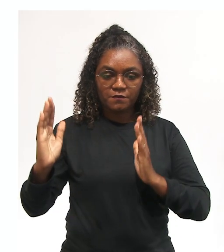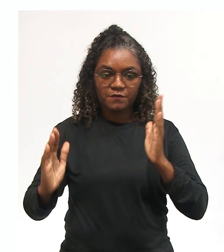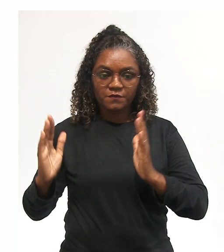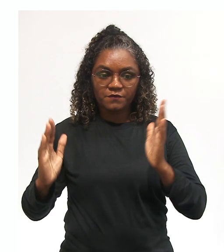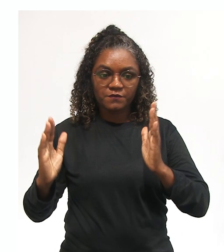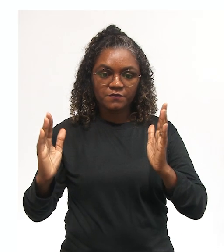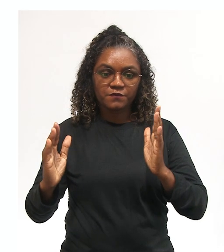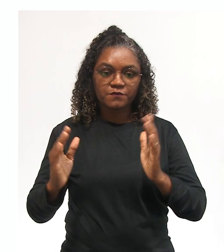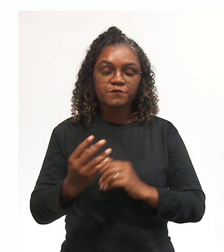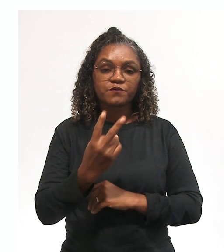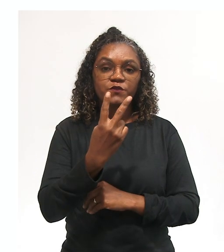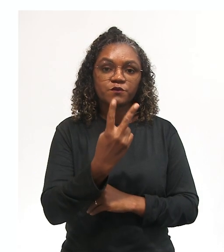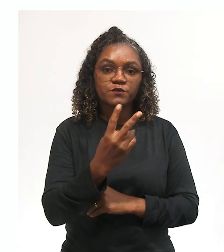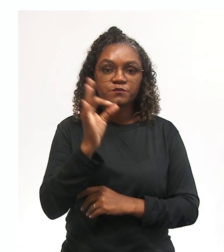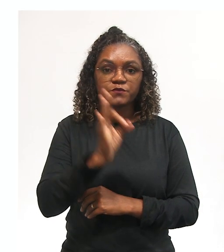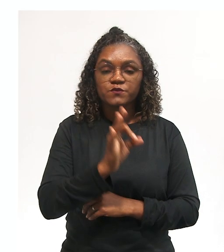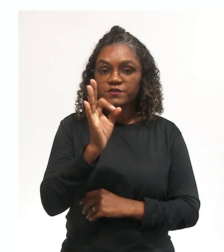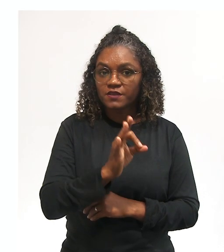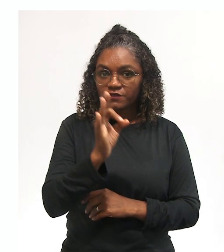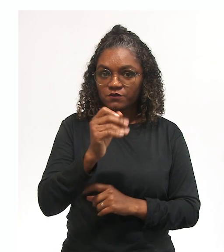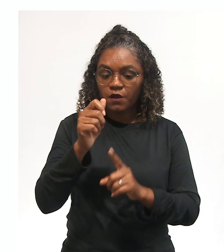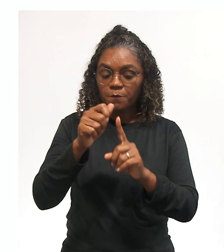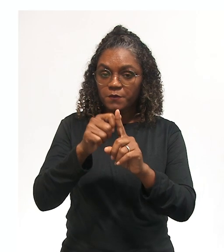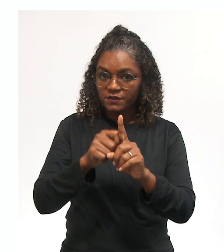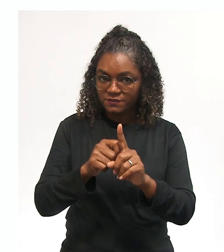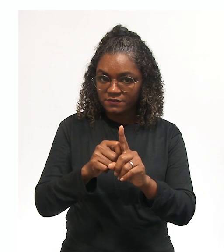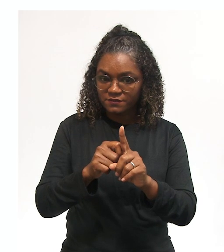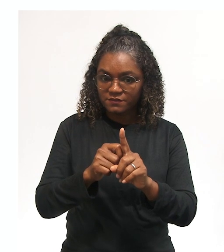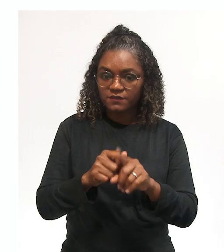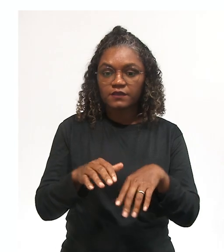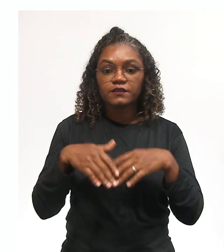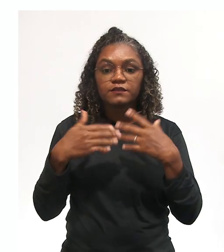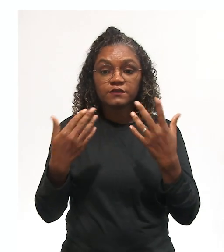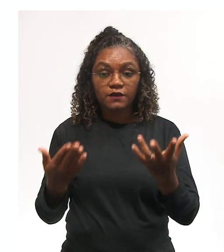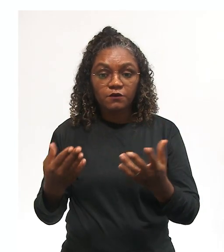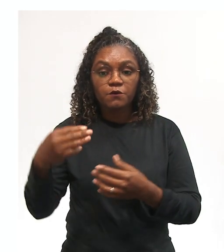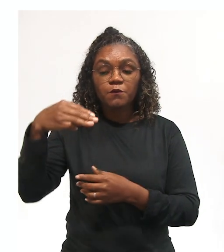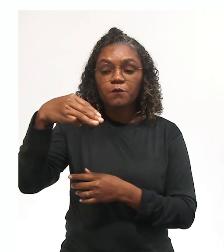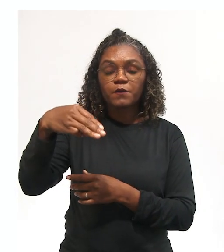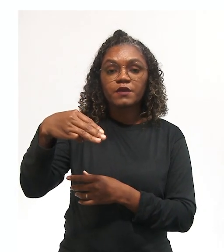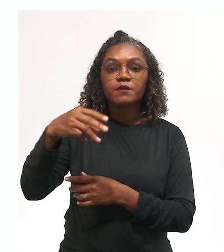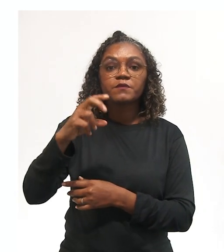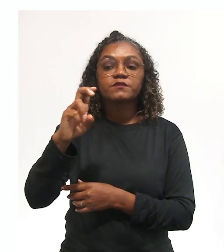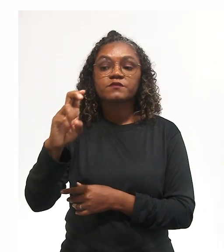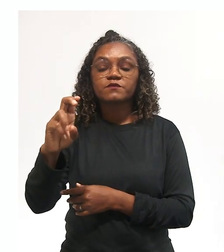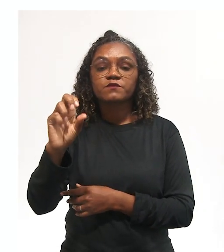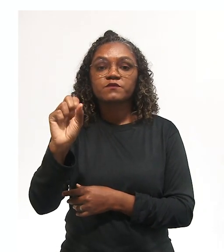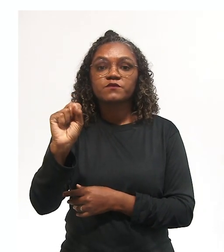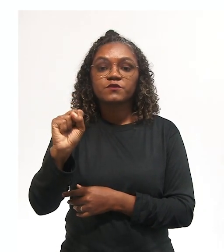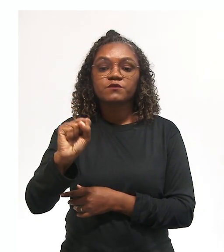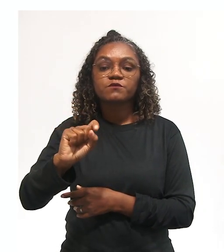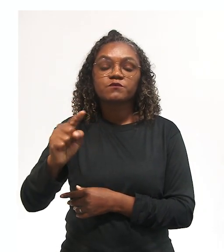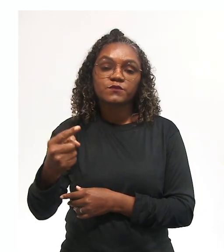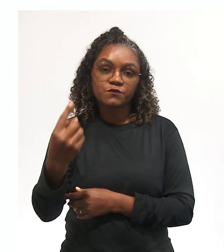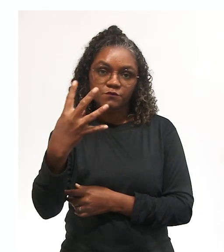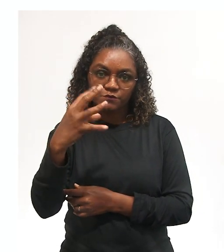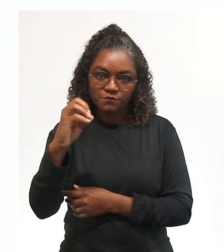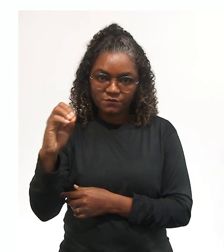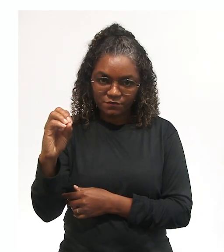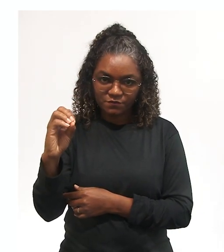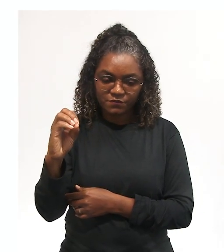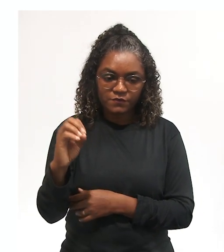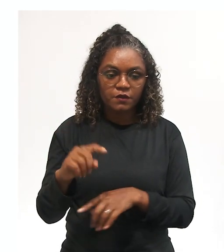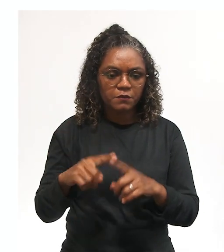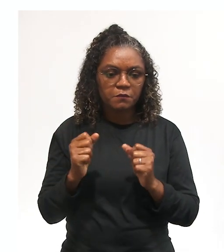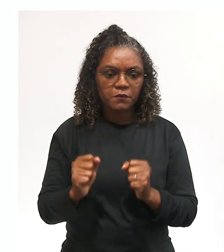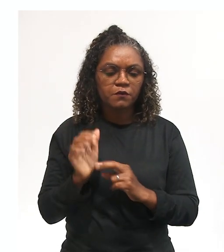Montante, 58.400. Novamente, nós temos o nosso montante, que pode ser representado